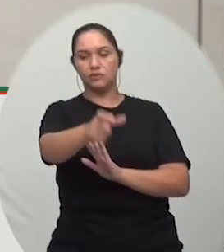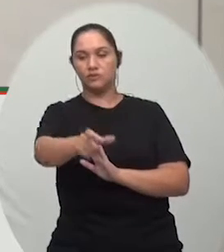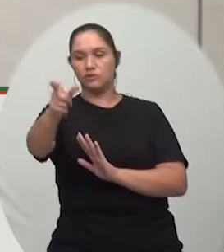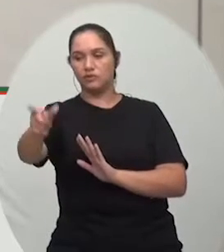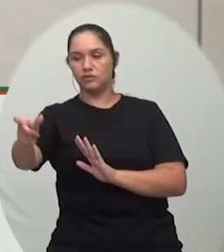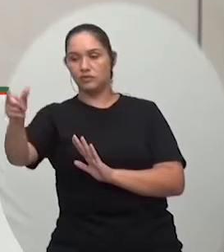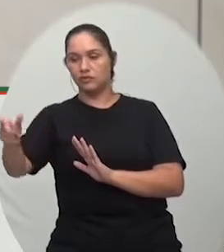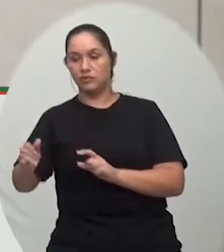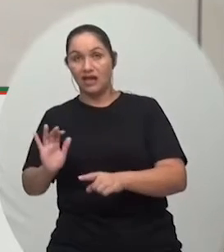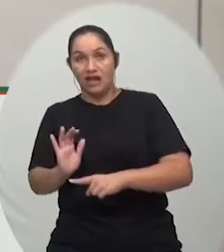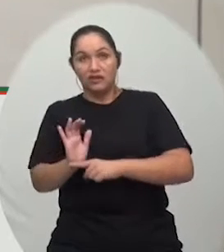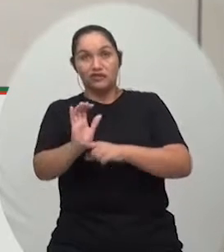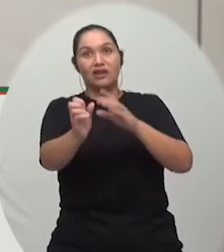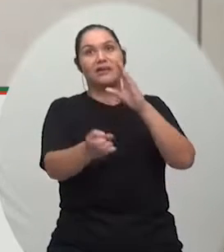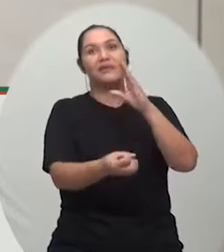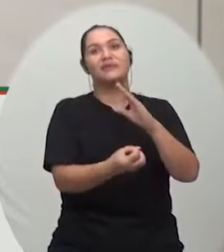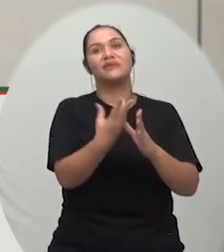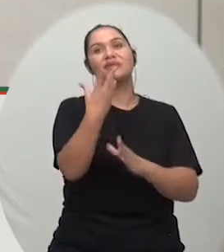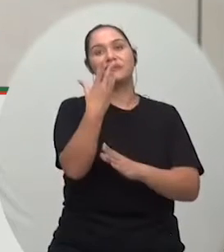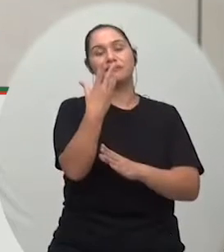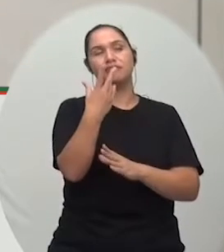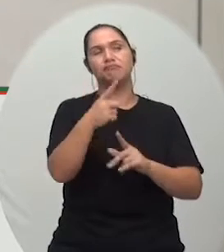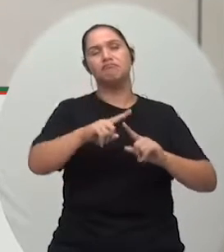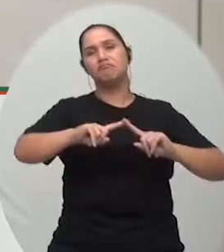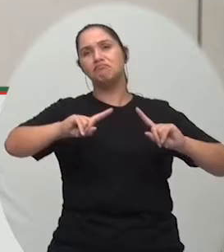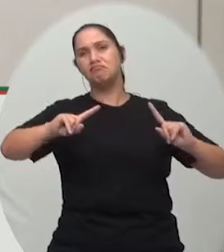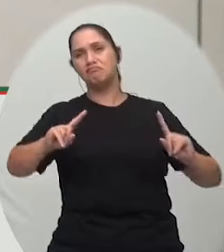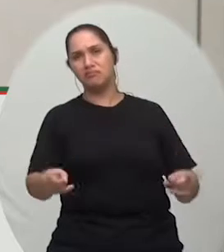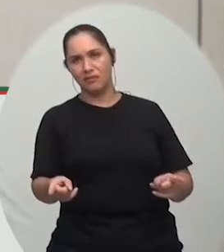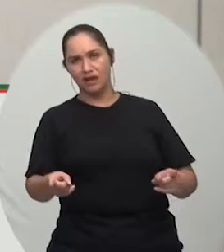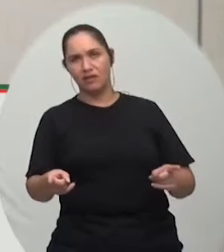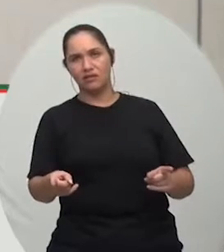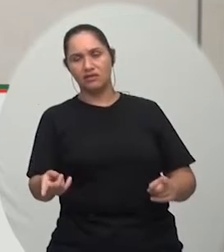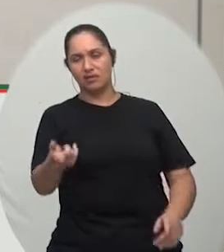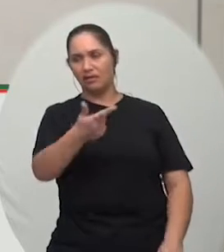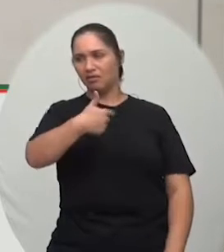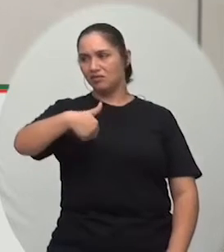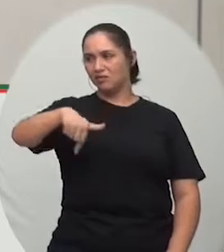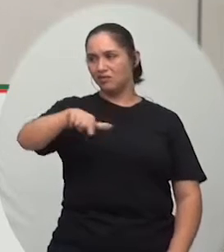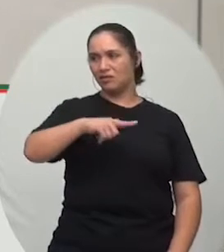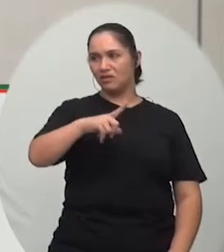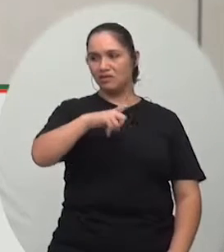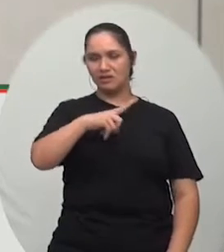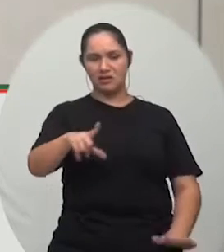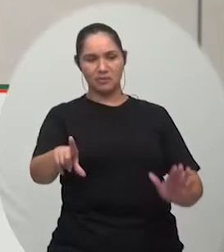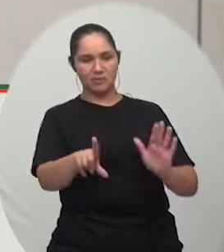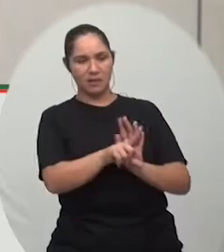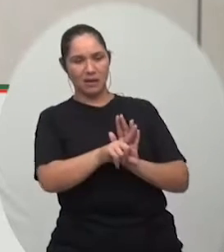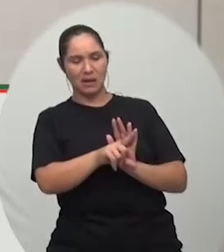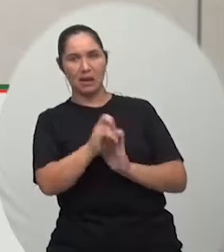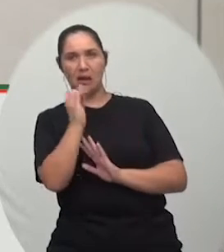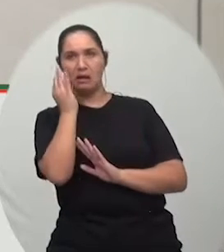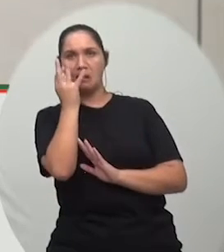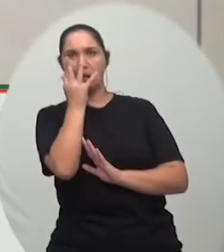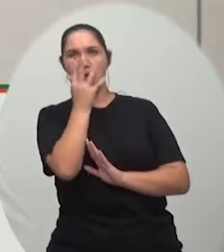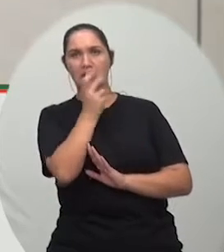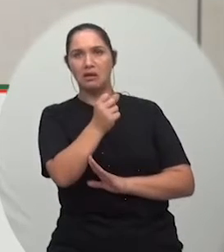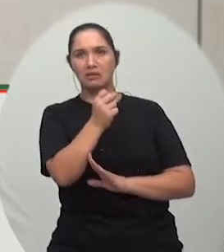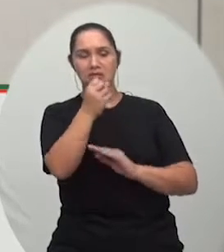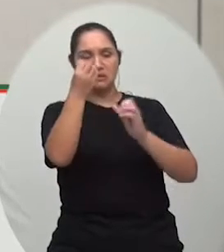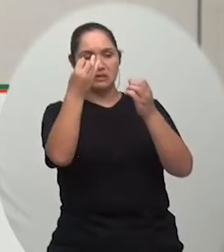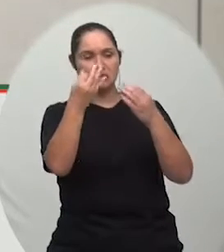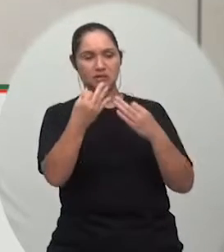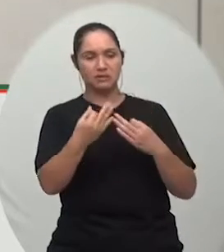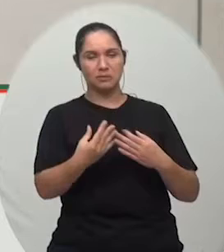pelos defensores da causa. Agora, não adianta nada, nós temos uma belíssima lei onde se define quem